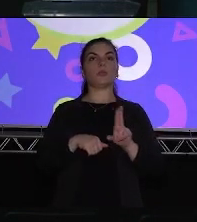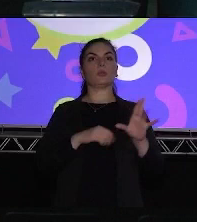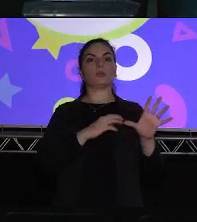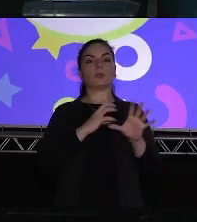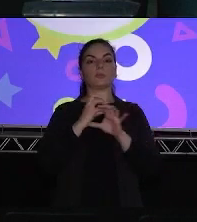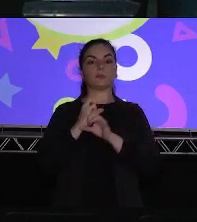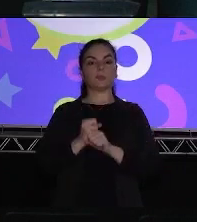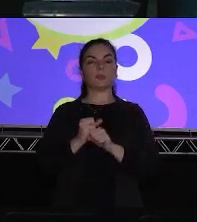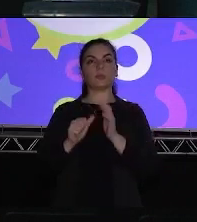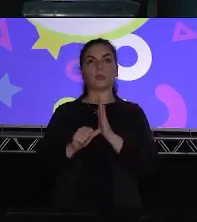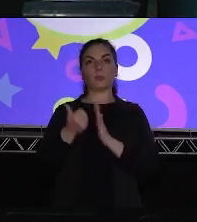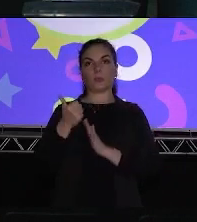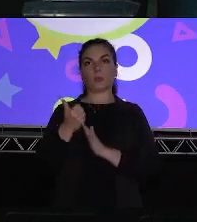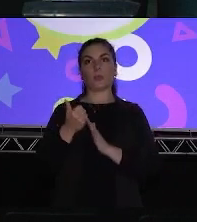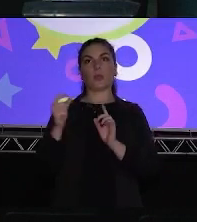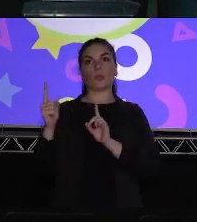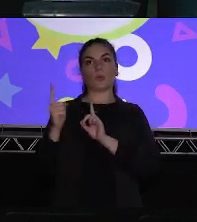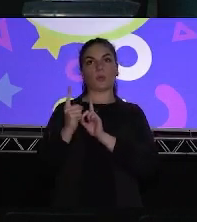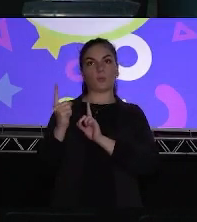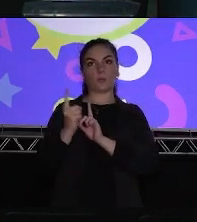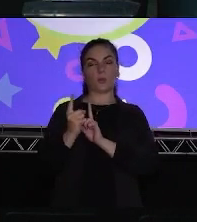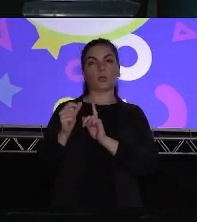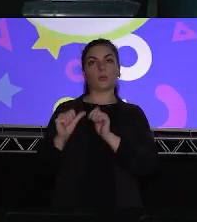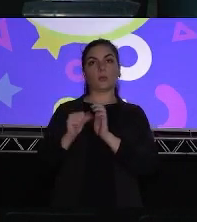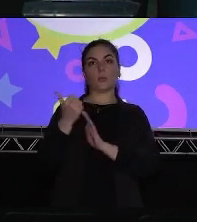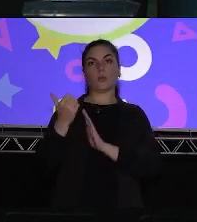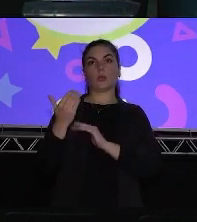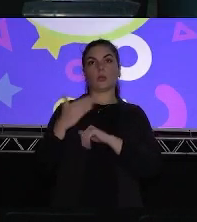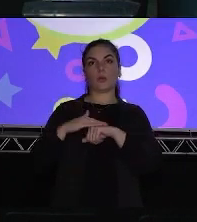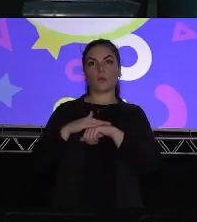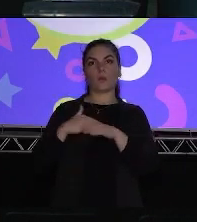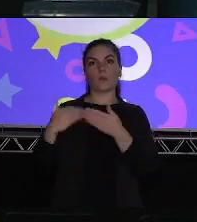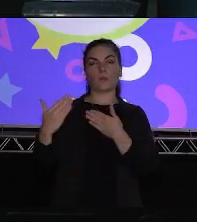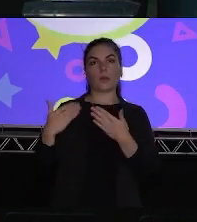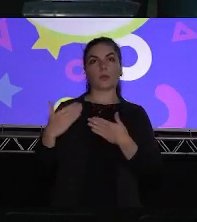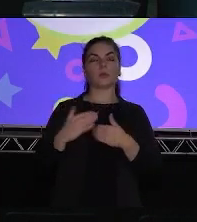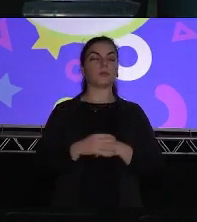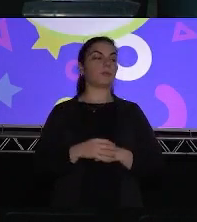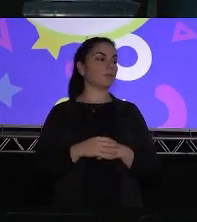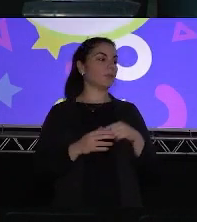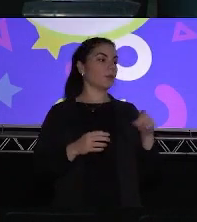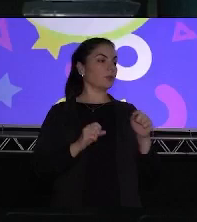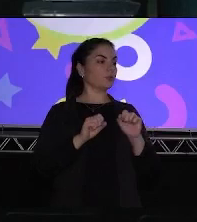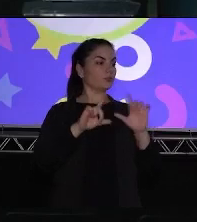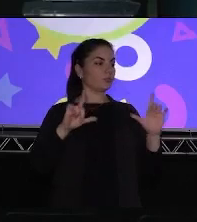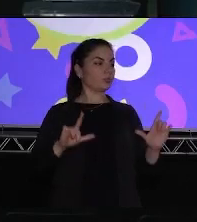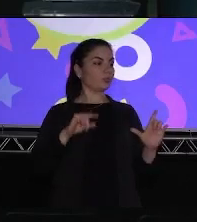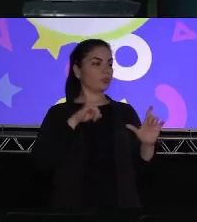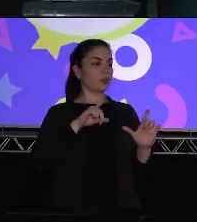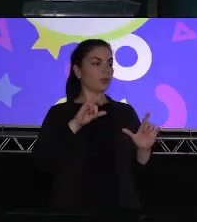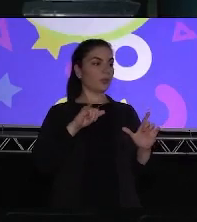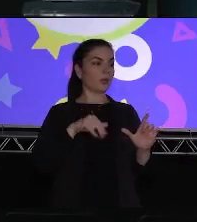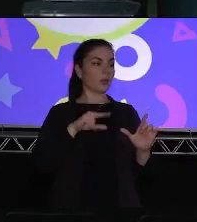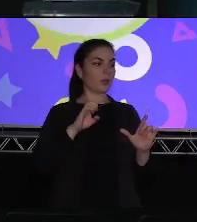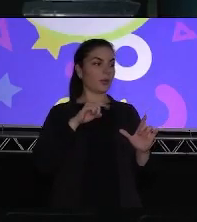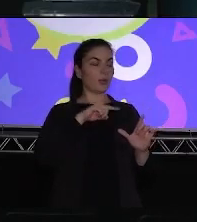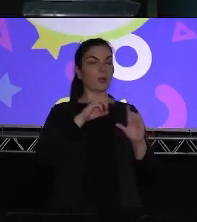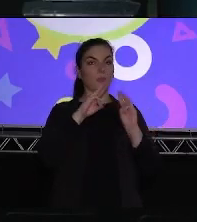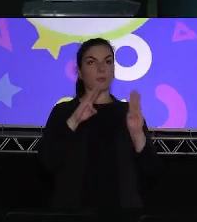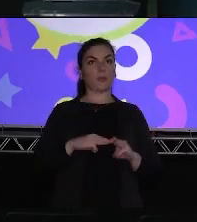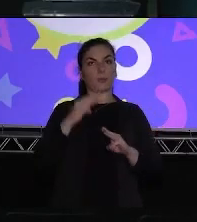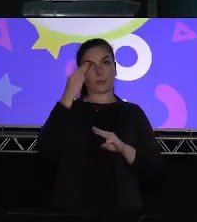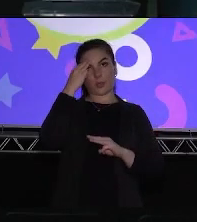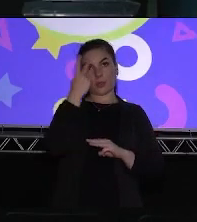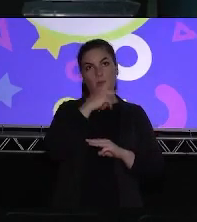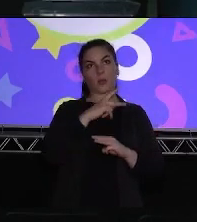no nosso primeiro ano ao ano, na nossa primeira conversa. A gente trouxe aqui o mapa mental da Daiane, a Daiane nos autorizou usar o